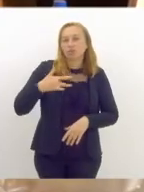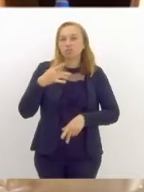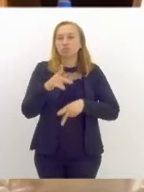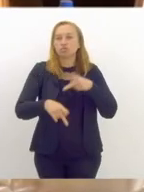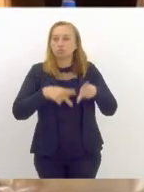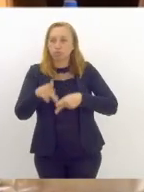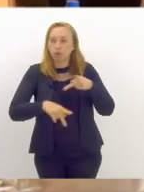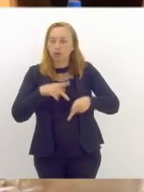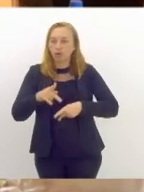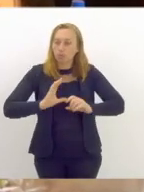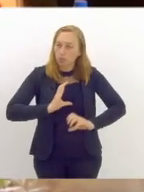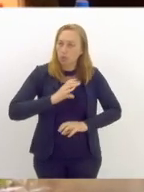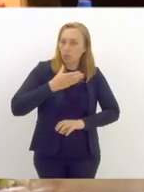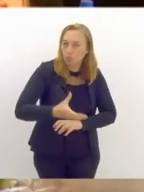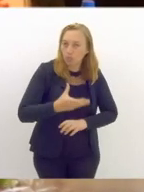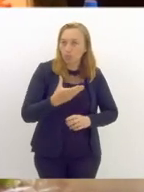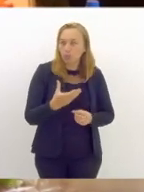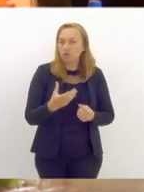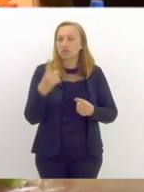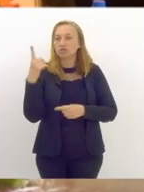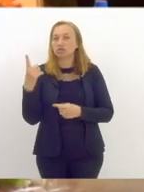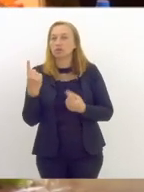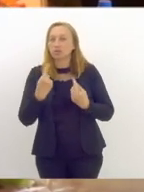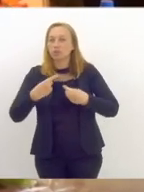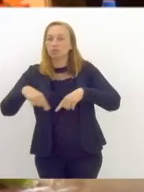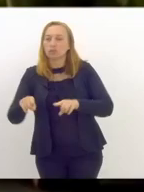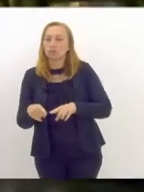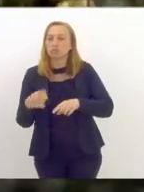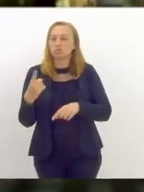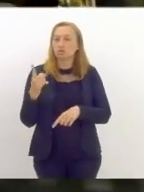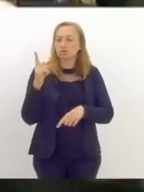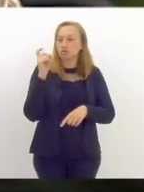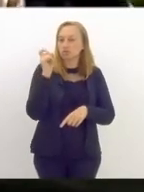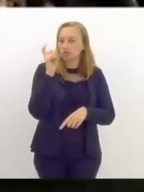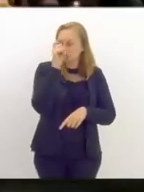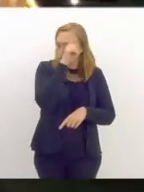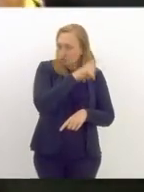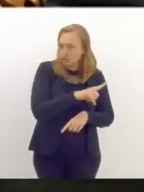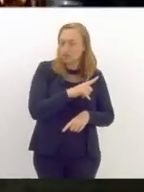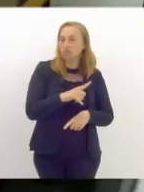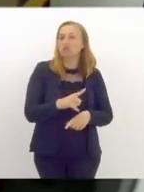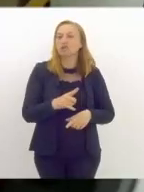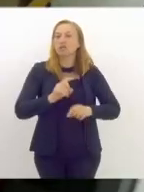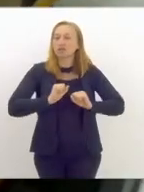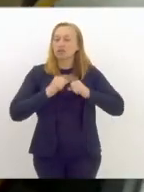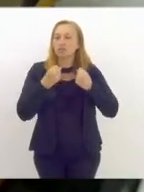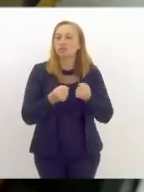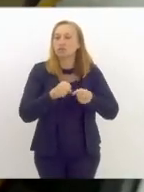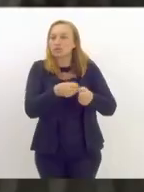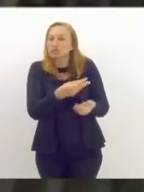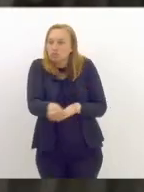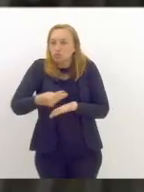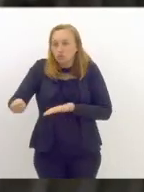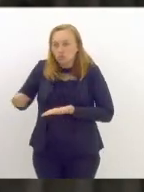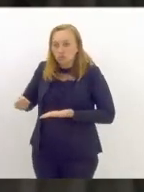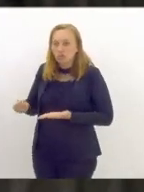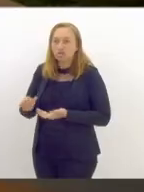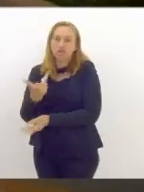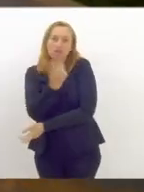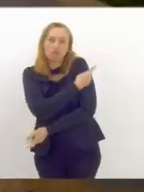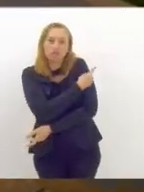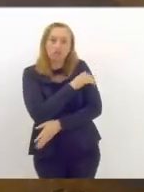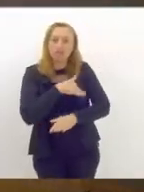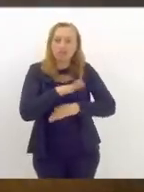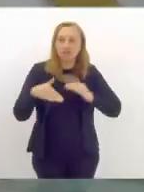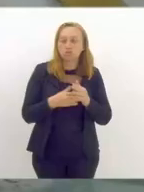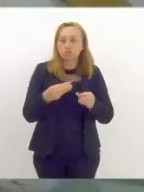por sua coragem no enfrentamento das dificuldades e a dedicação à força-tarefa para a distribuição igualitária das vacinas a